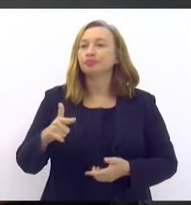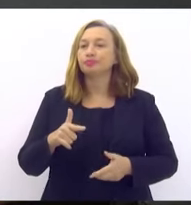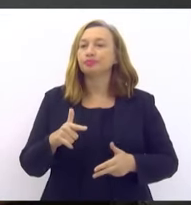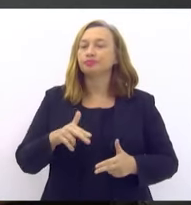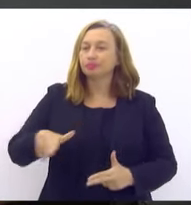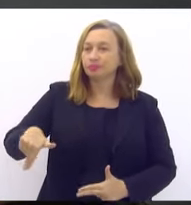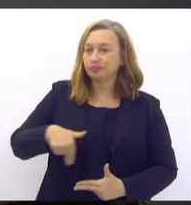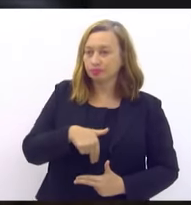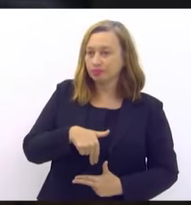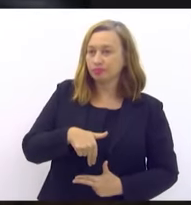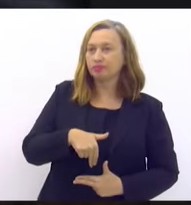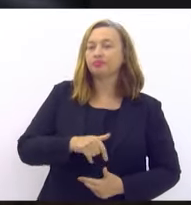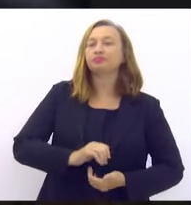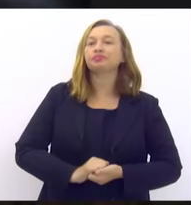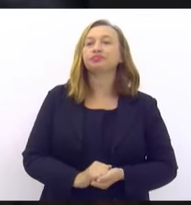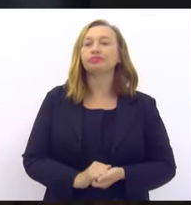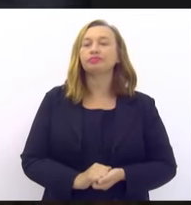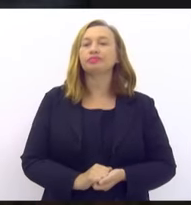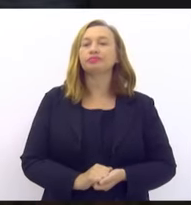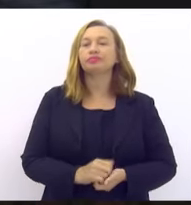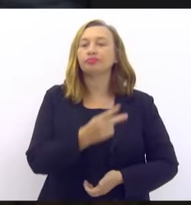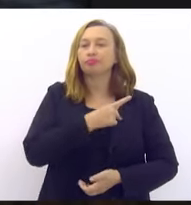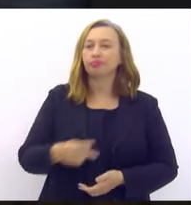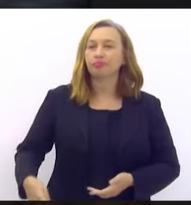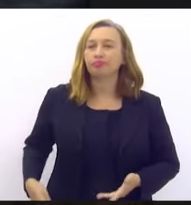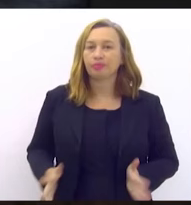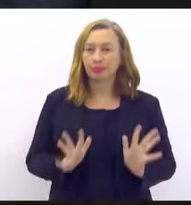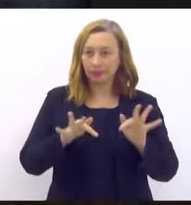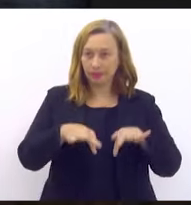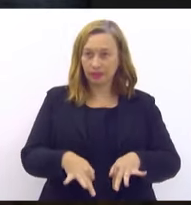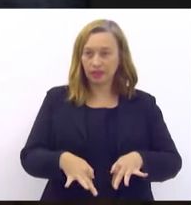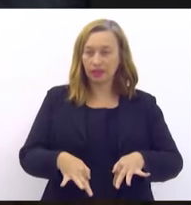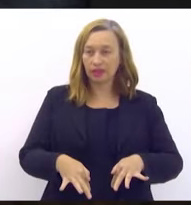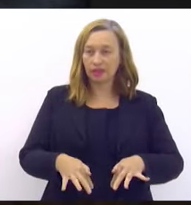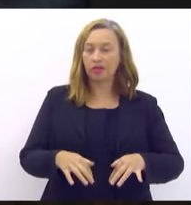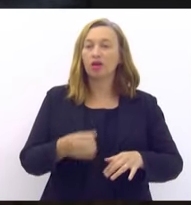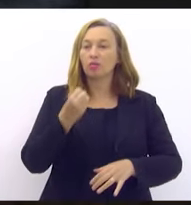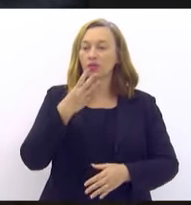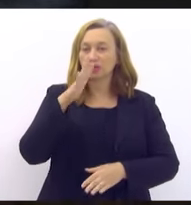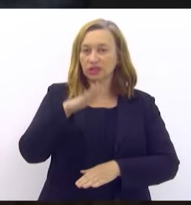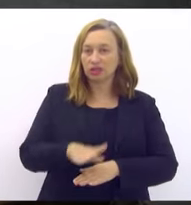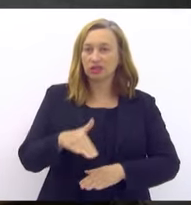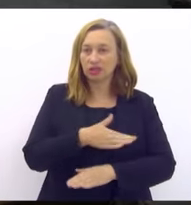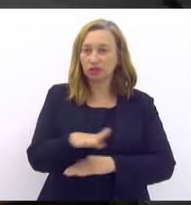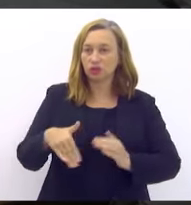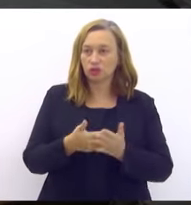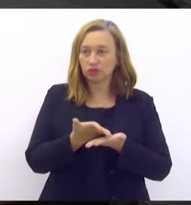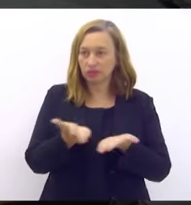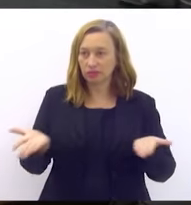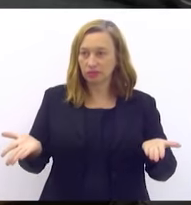oradores inscritos a presidência encerra a presente sessão Boa tarde para